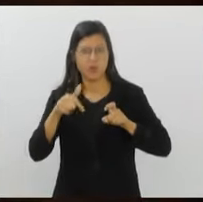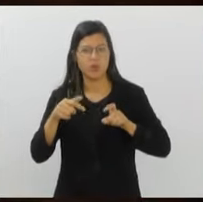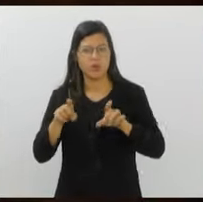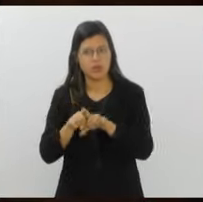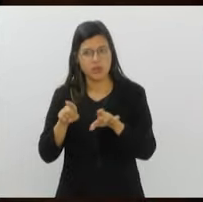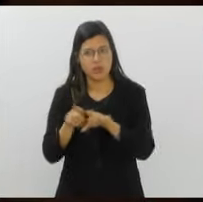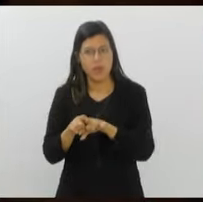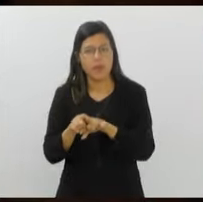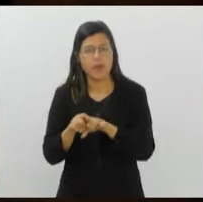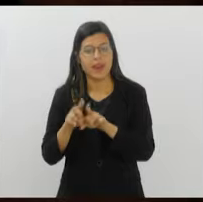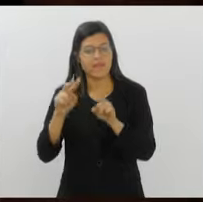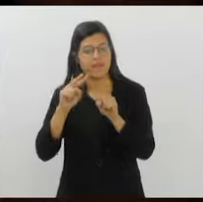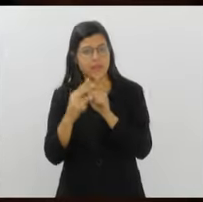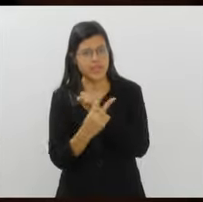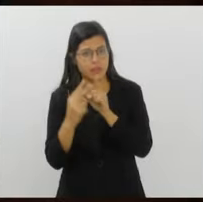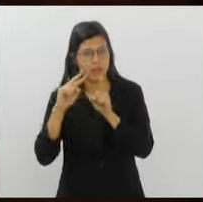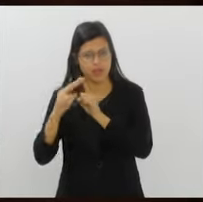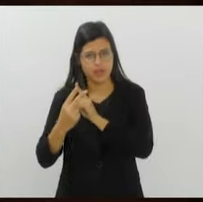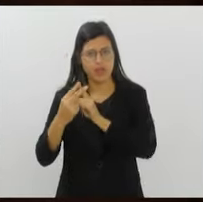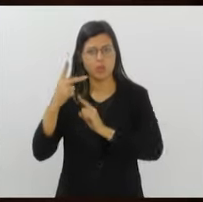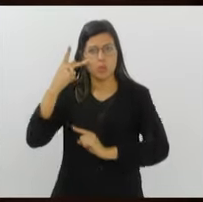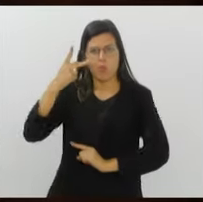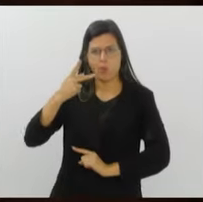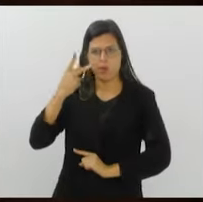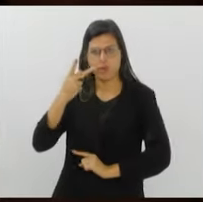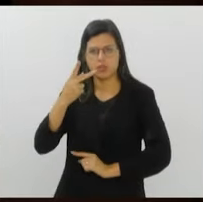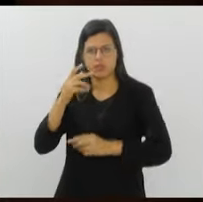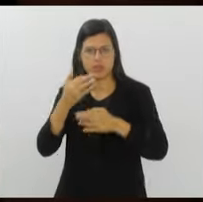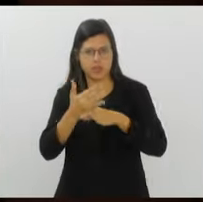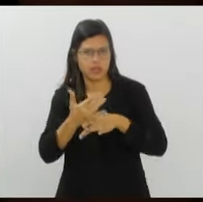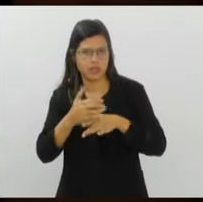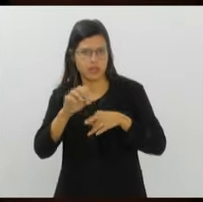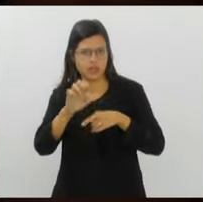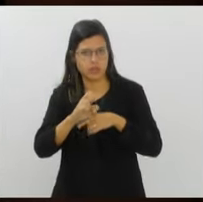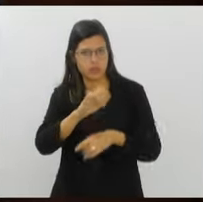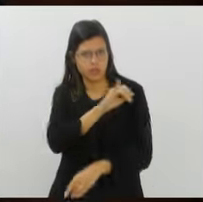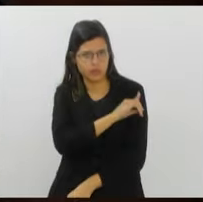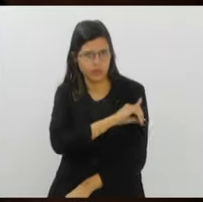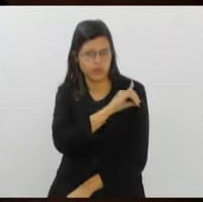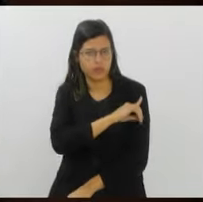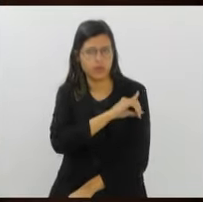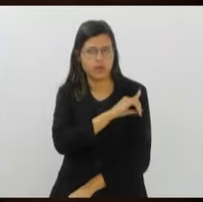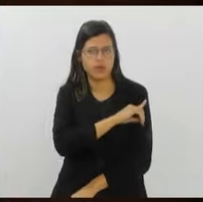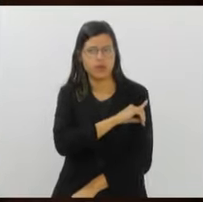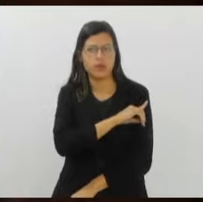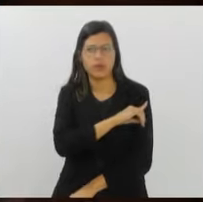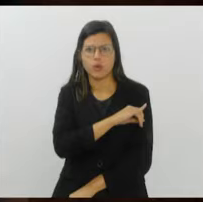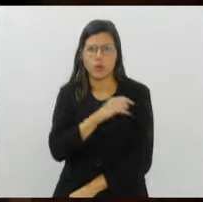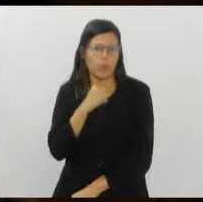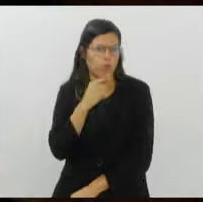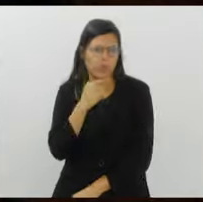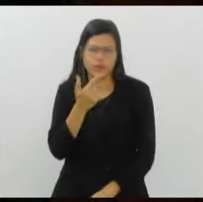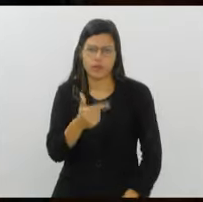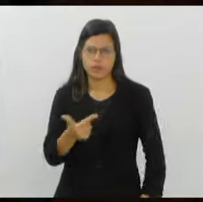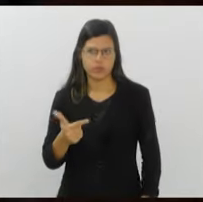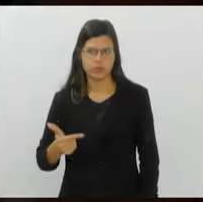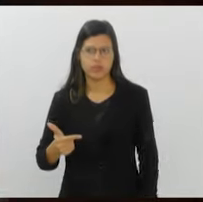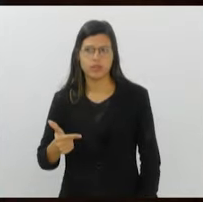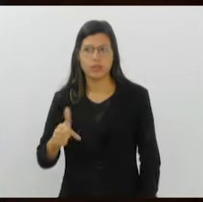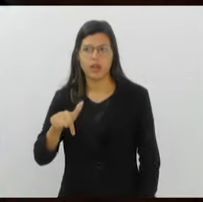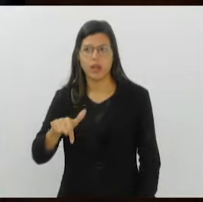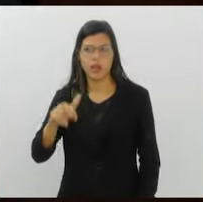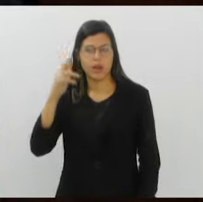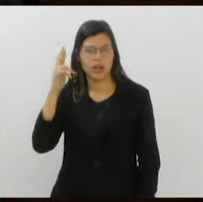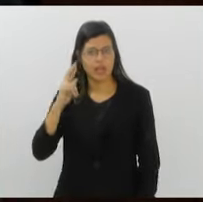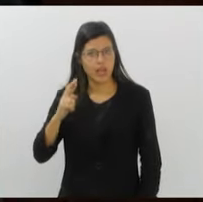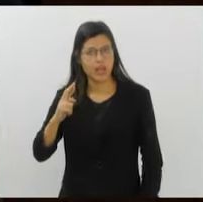projeção política na cidade e no estado do Rio de Janeiro. E eu não tenho dúvida, Renata, que é isso que